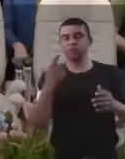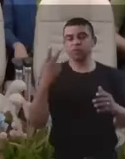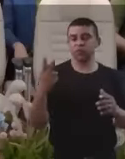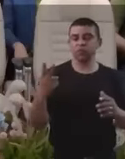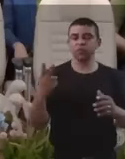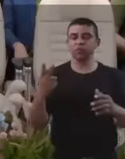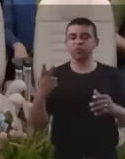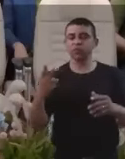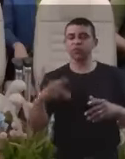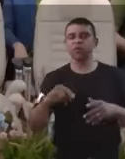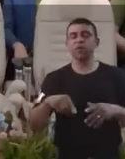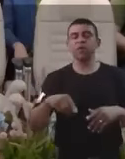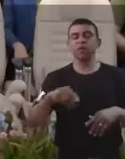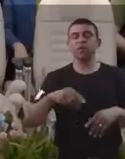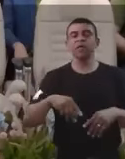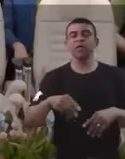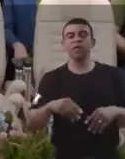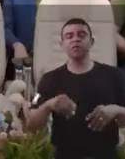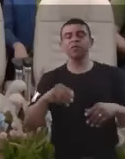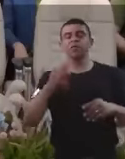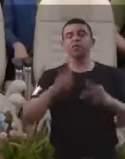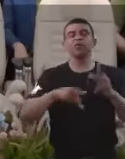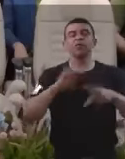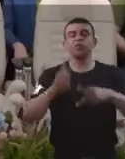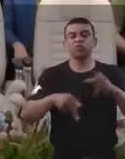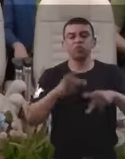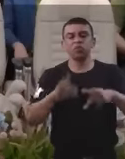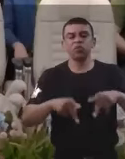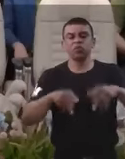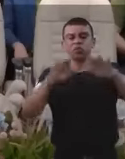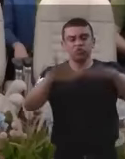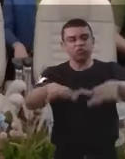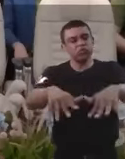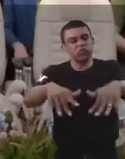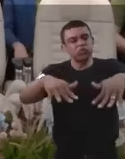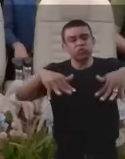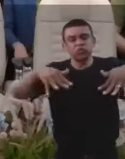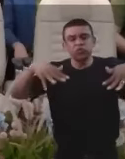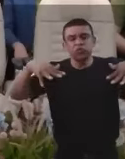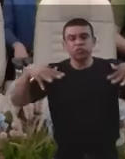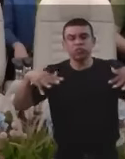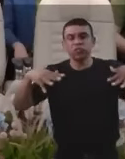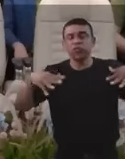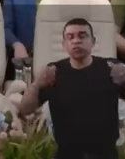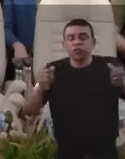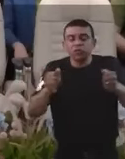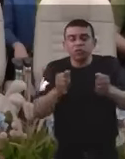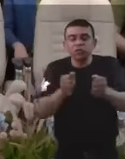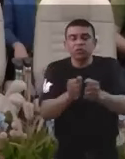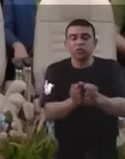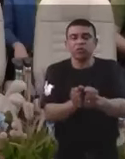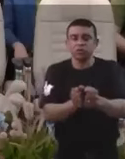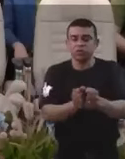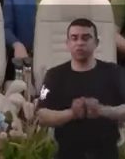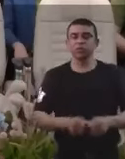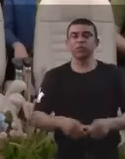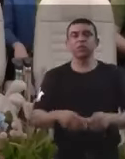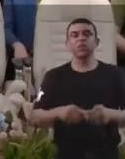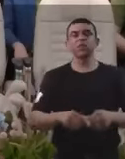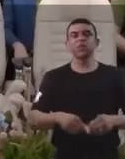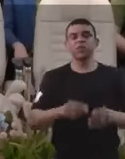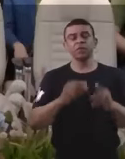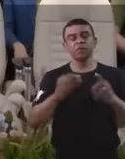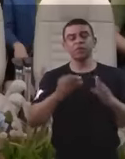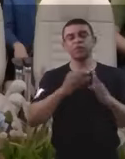diz que a multidão se ajunta. O versículo 1 diz que são muitos, milhares